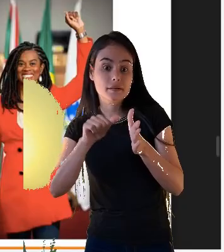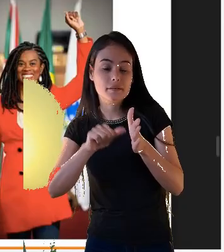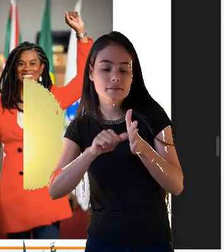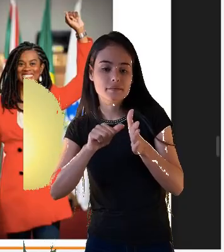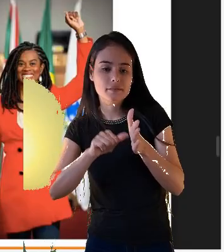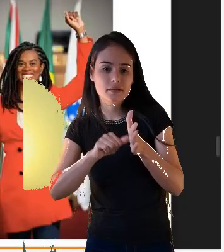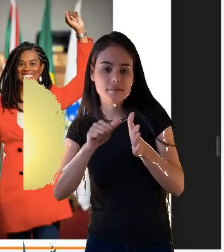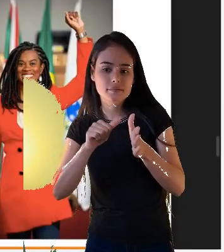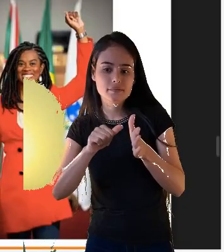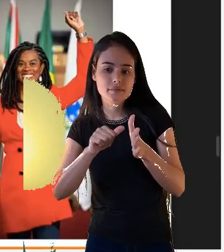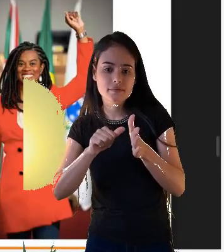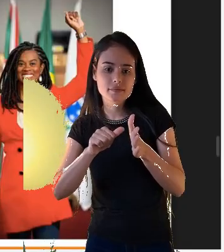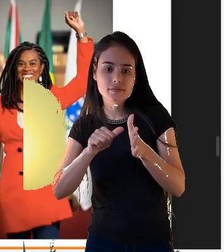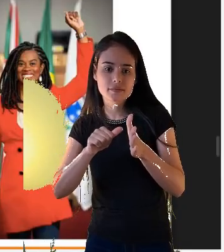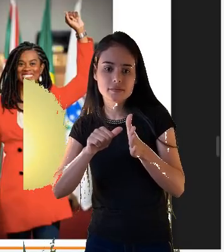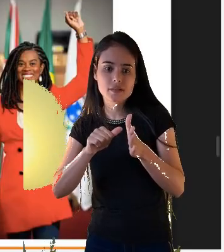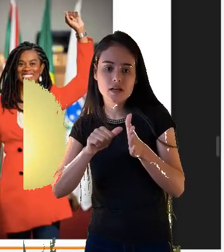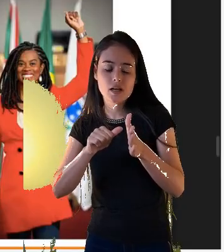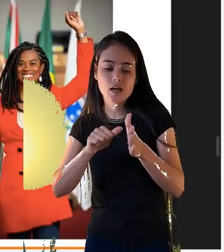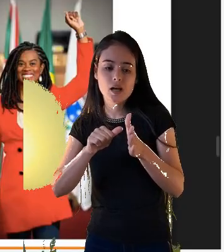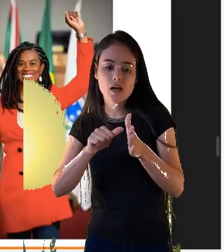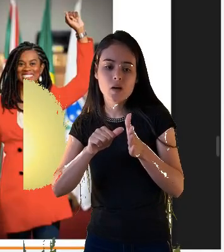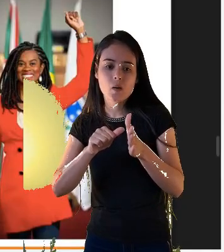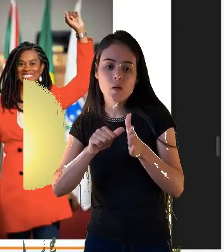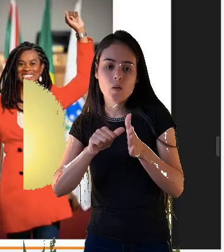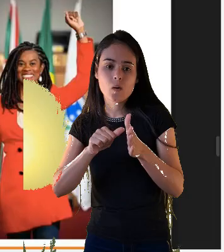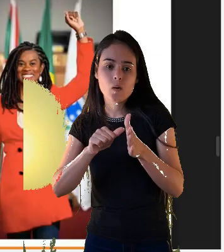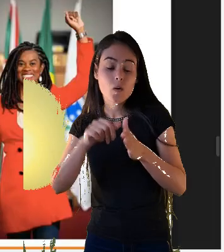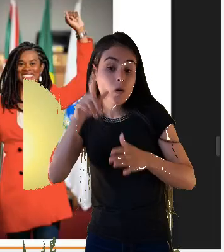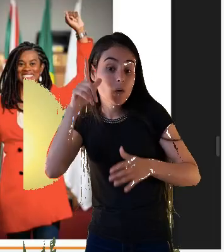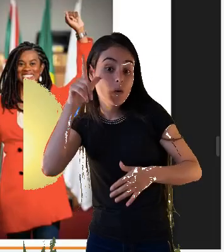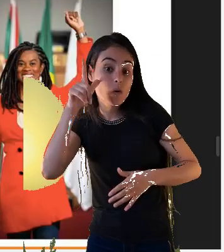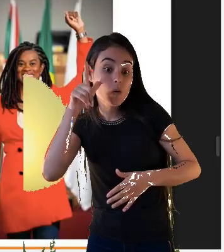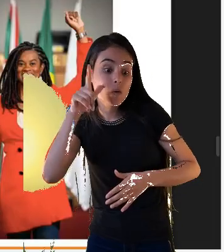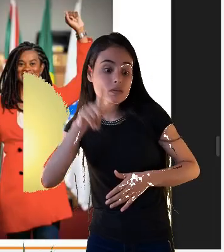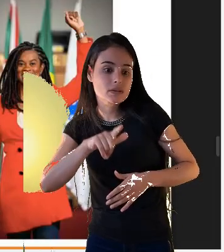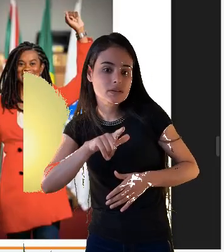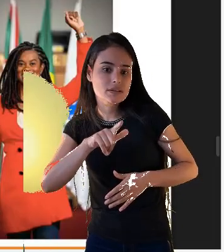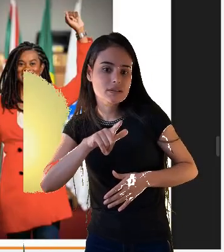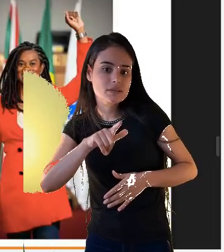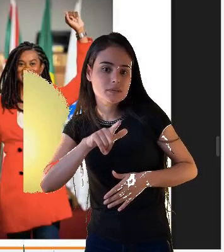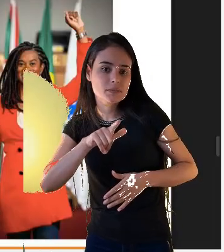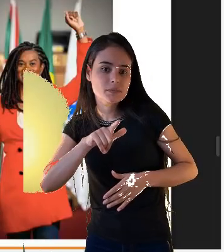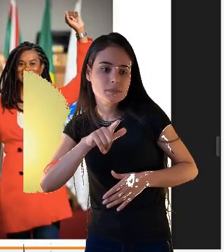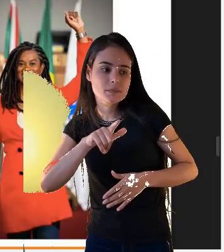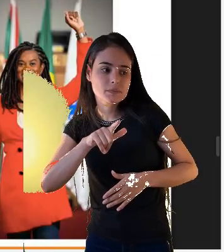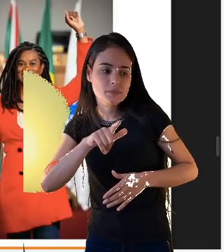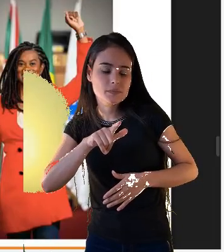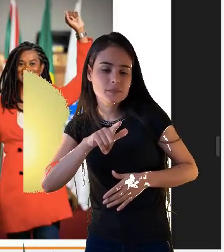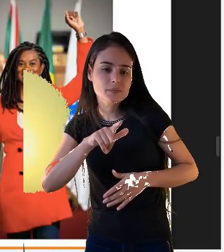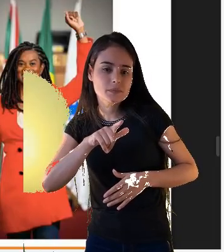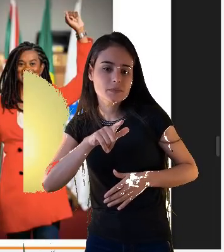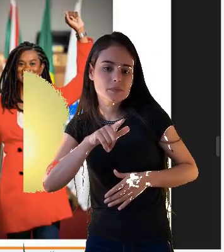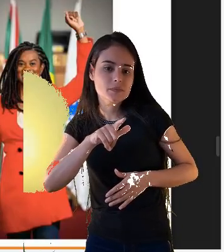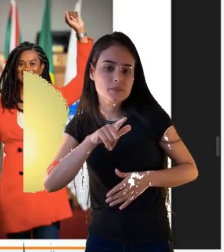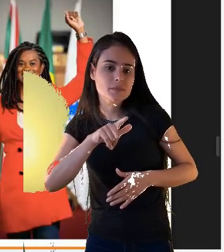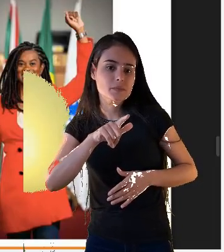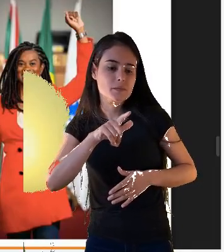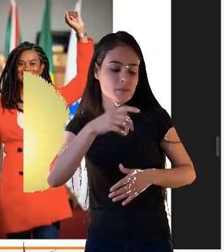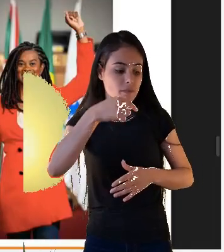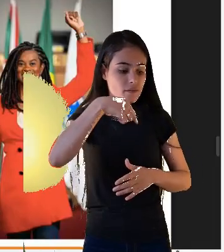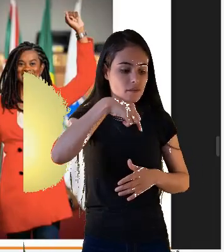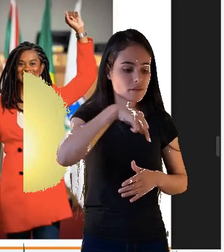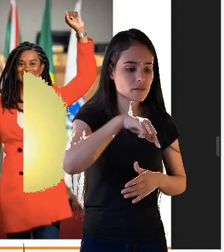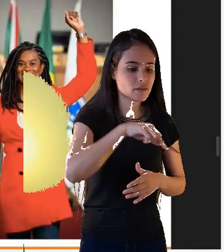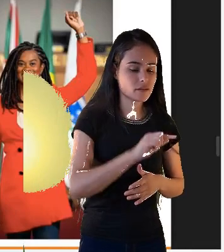primeira vez numa pessoa preta, foi quando eu pude votar na deputada Carol D'Artora, né? Então,